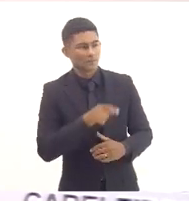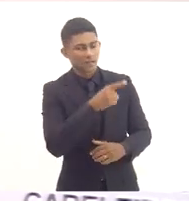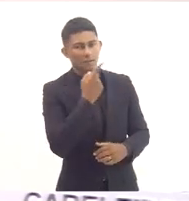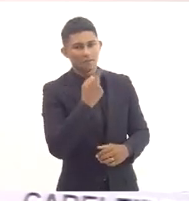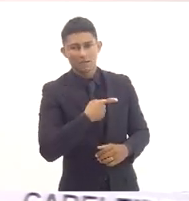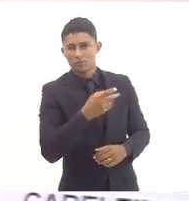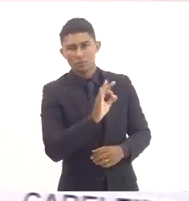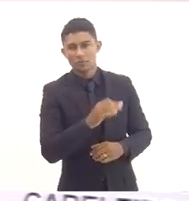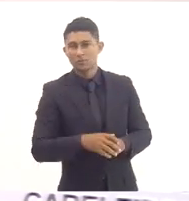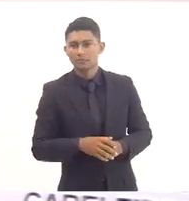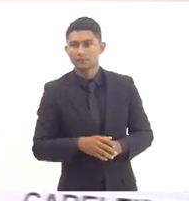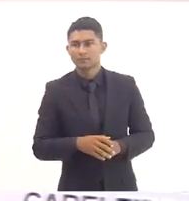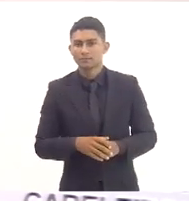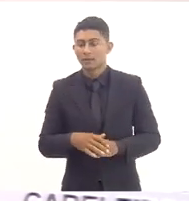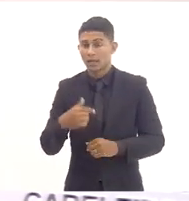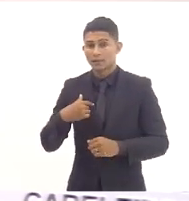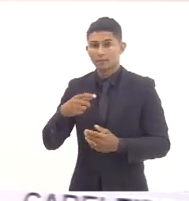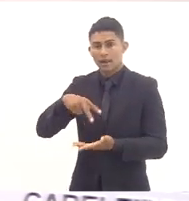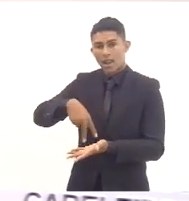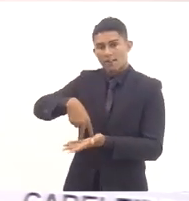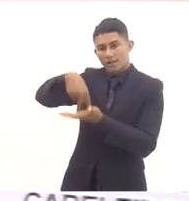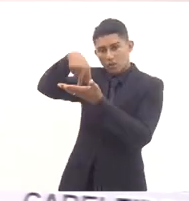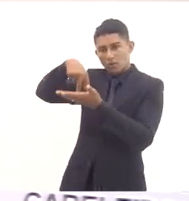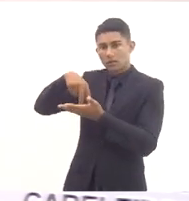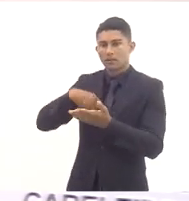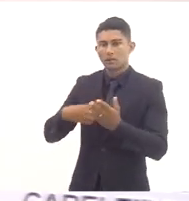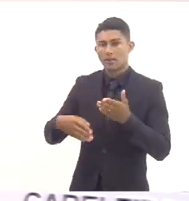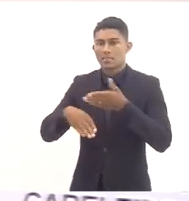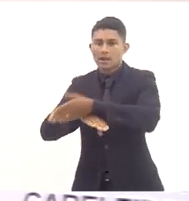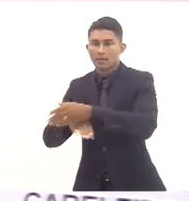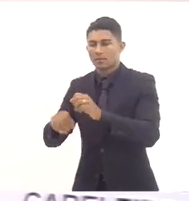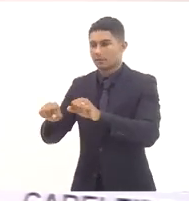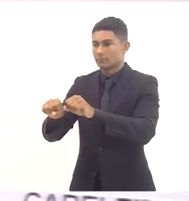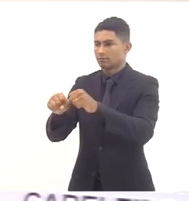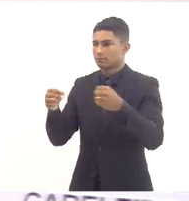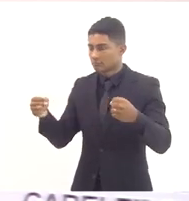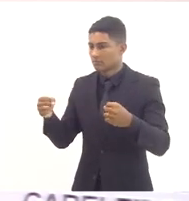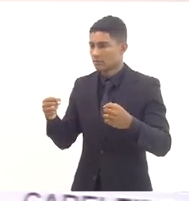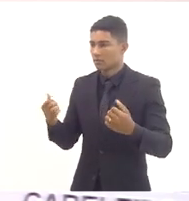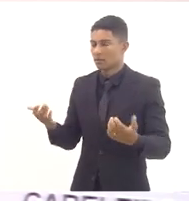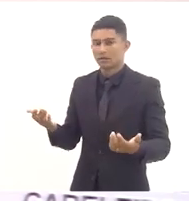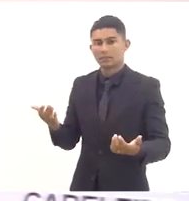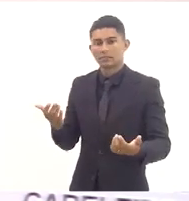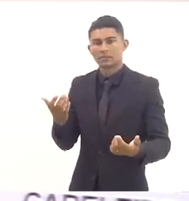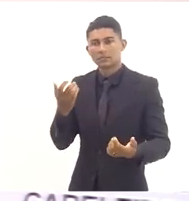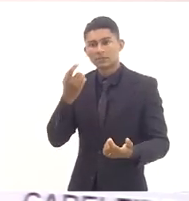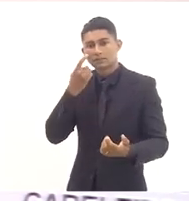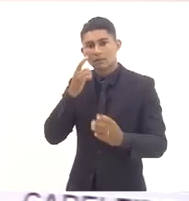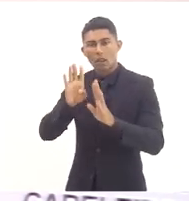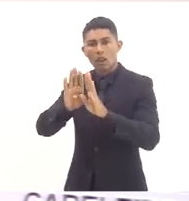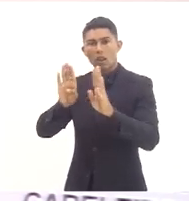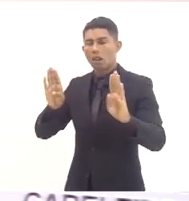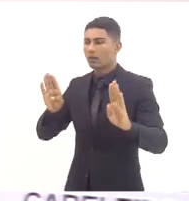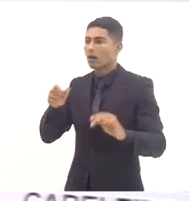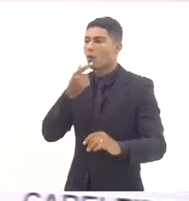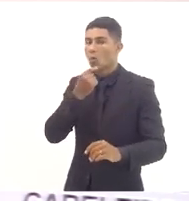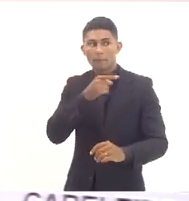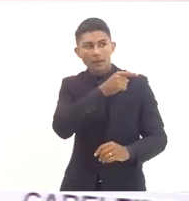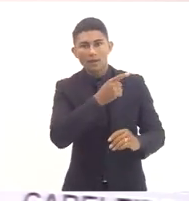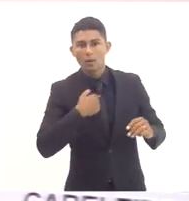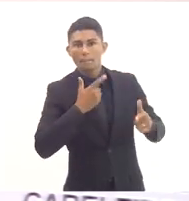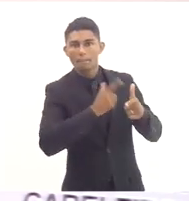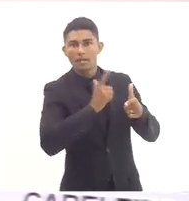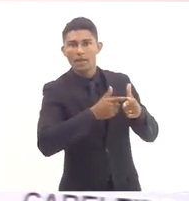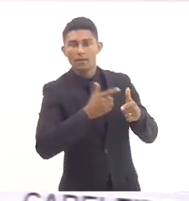também não fala comigo Eu entrei na levado eu tava o vizinho e o jogo do meu lado segurando minha muleta é a forma como ele dá a mão para mim E